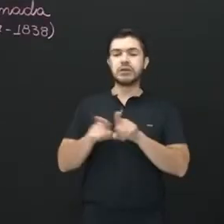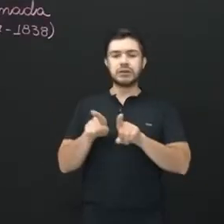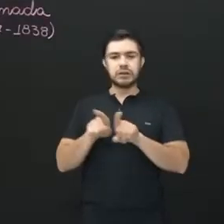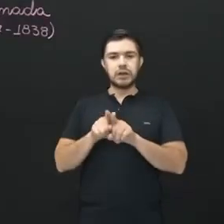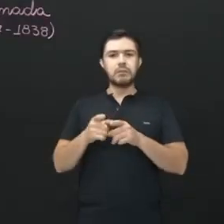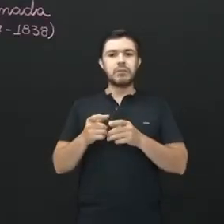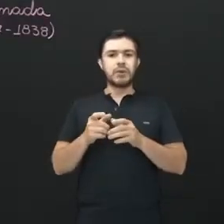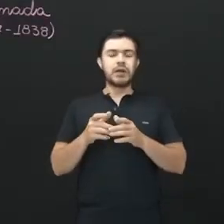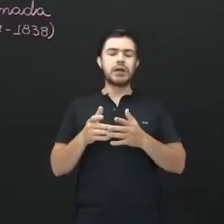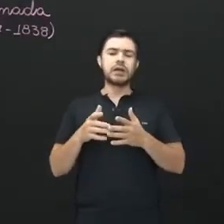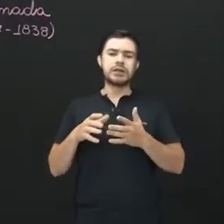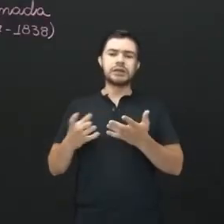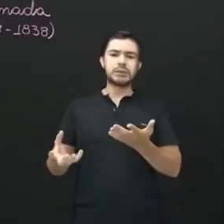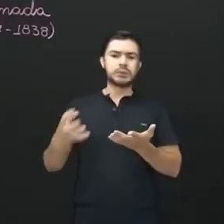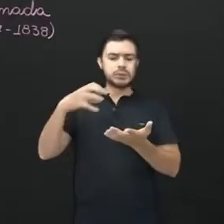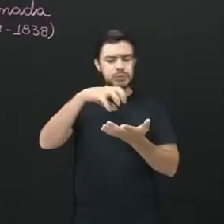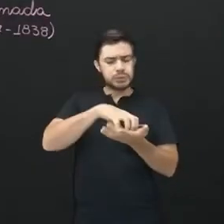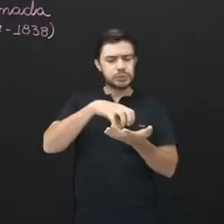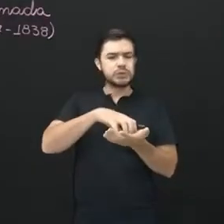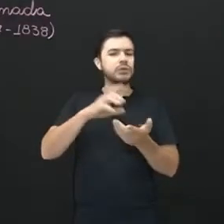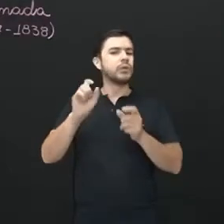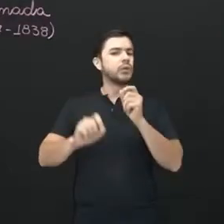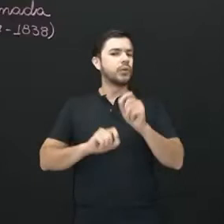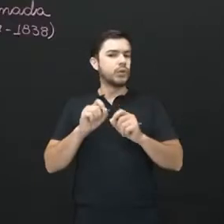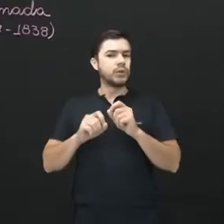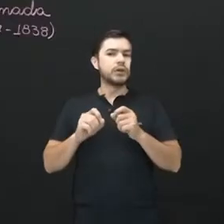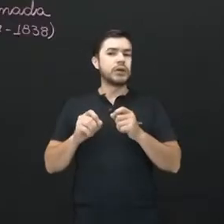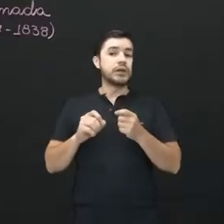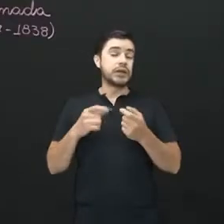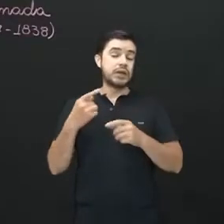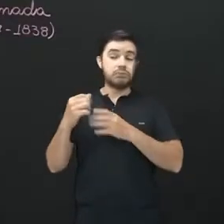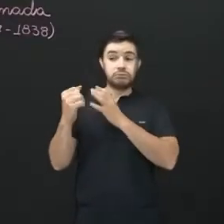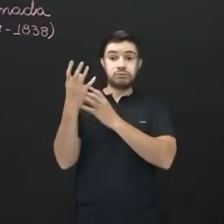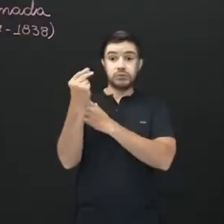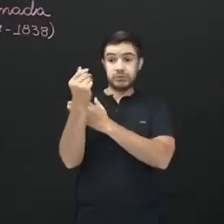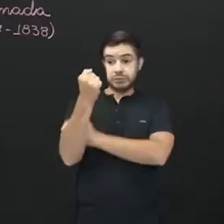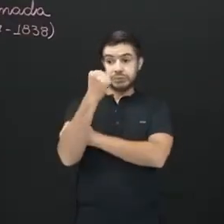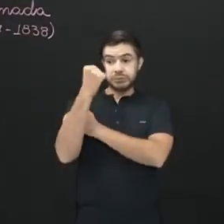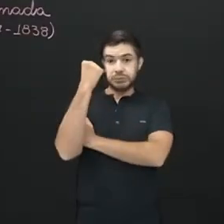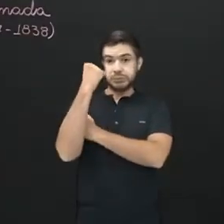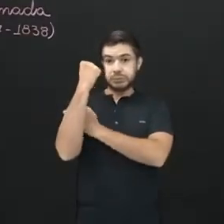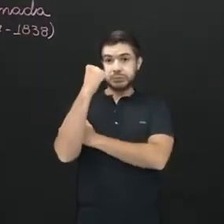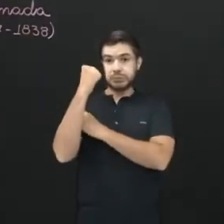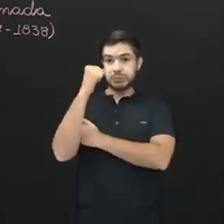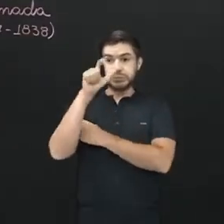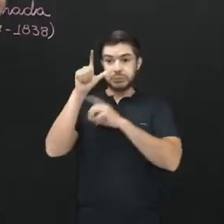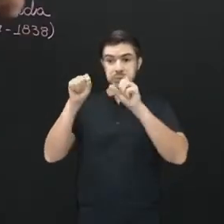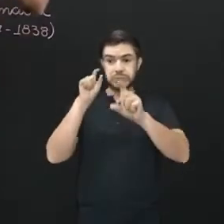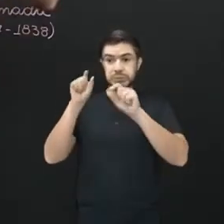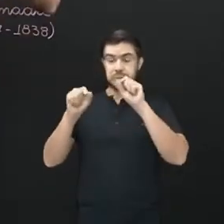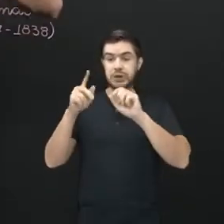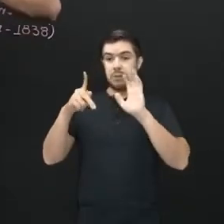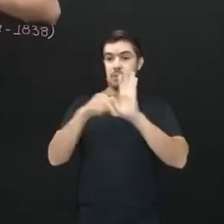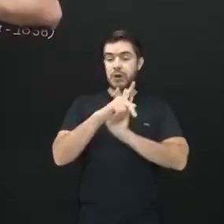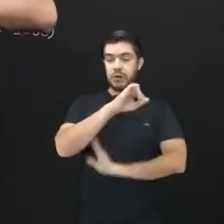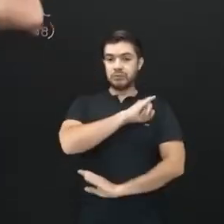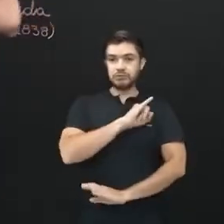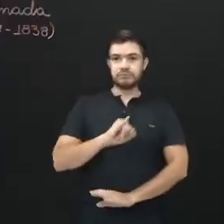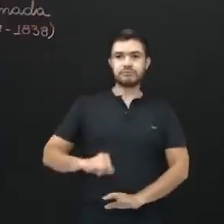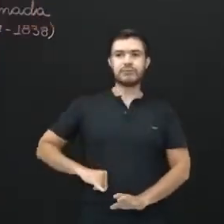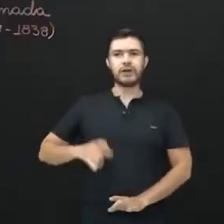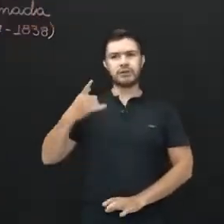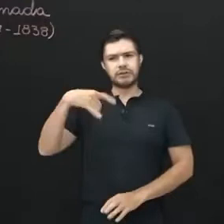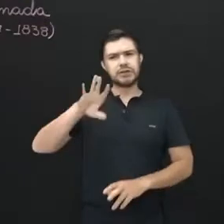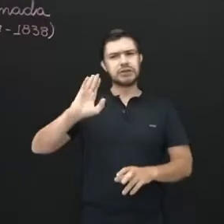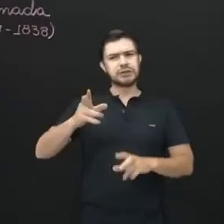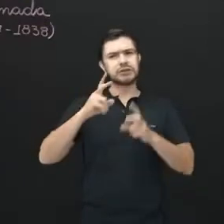centralizadora porque muitos poderes ficavam na mão do imperador. Beleza, então você já entendeu que a Constituição do Estado brasileiro, ou